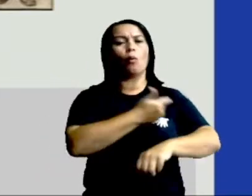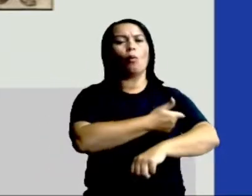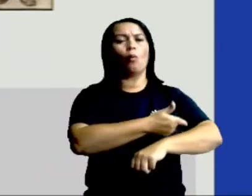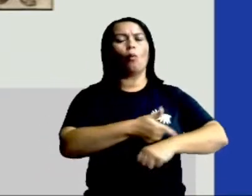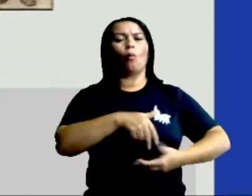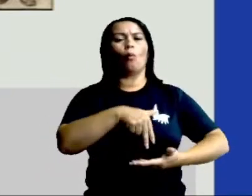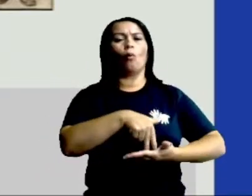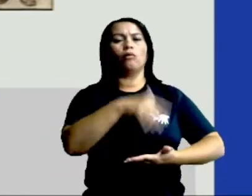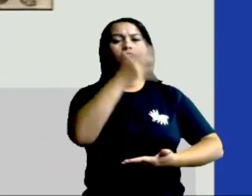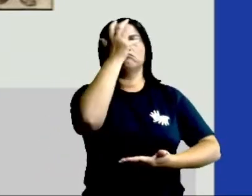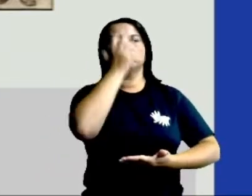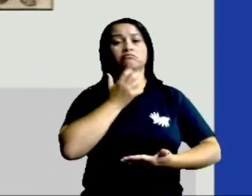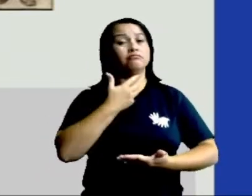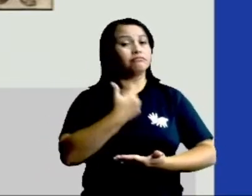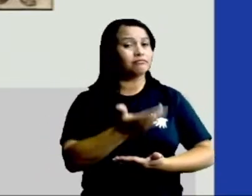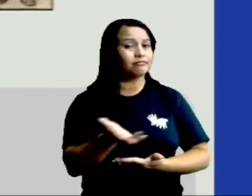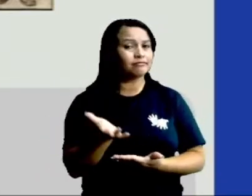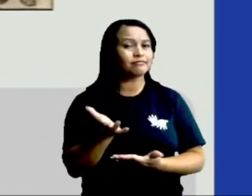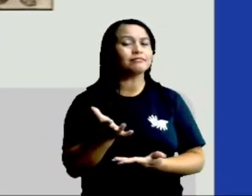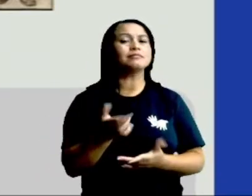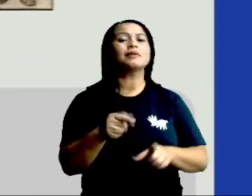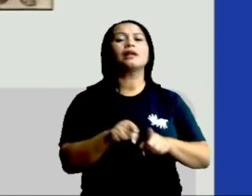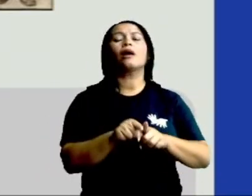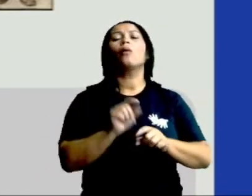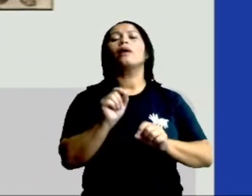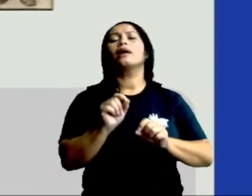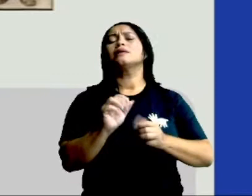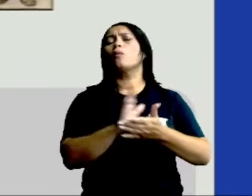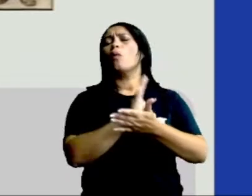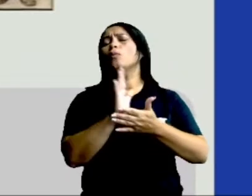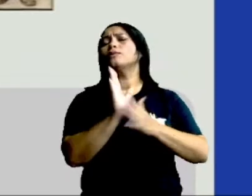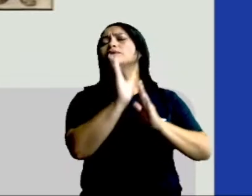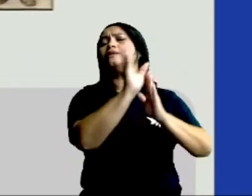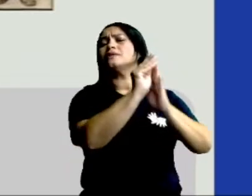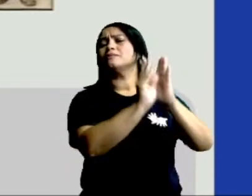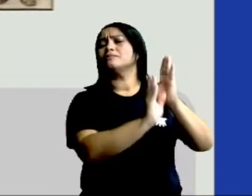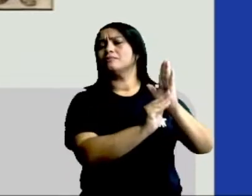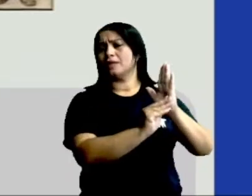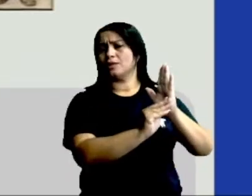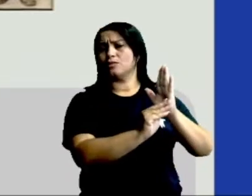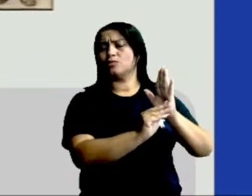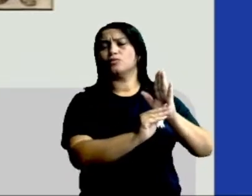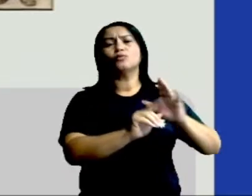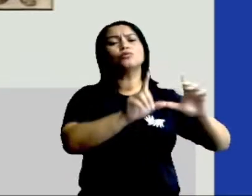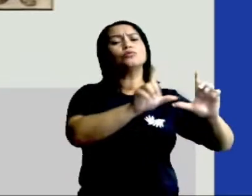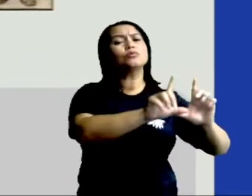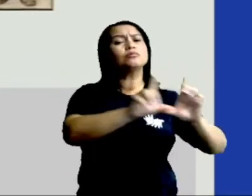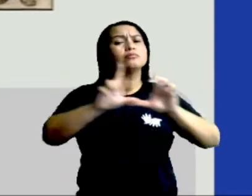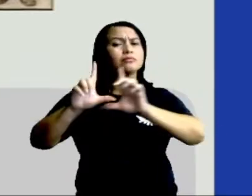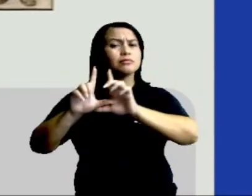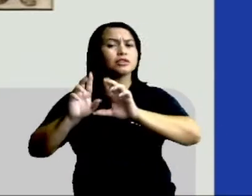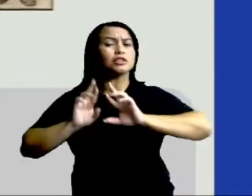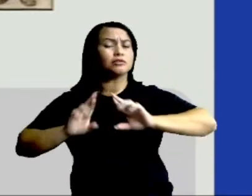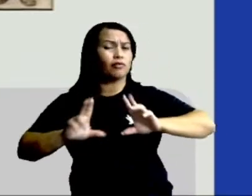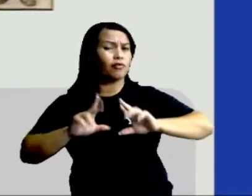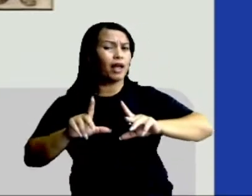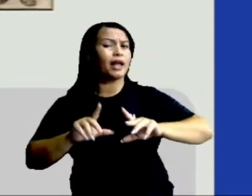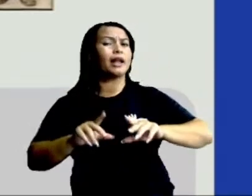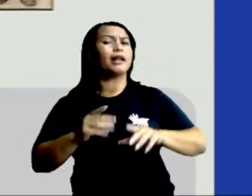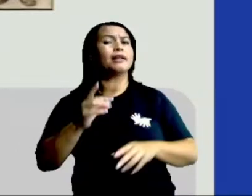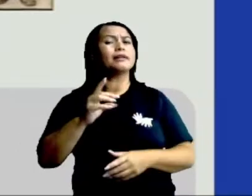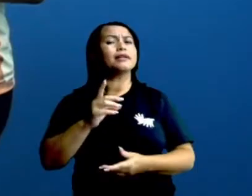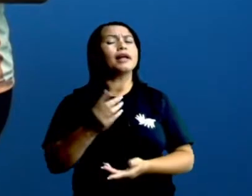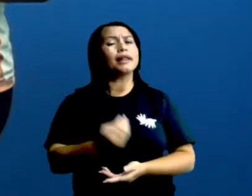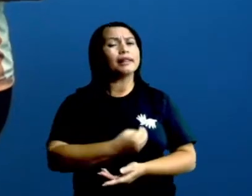mais séria. Tá vendo? Então, esses aí são alguns elementos diferentes do cotidiano, né, daquela época